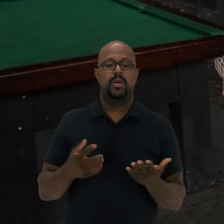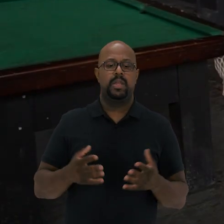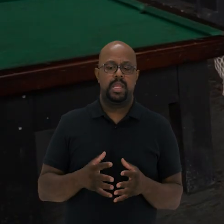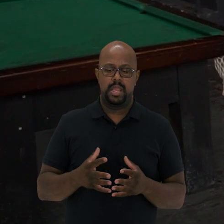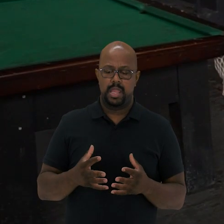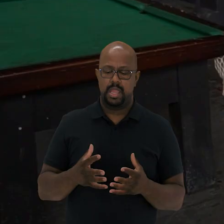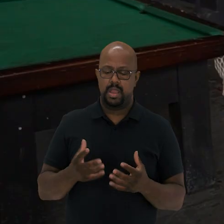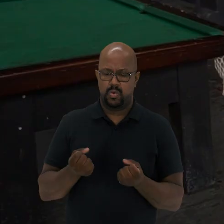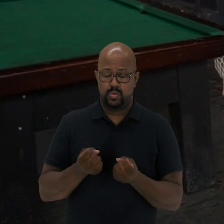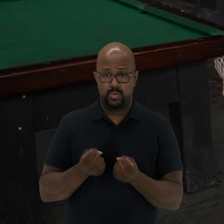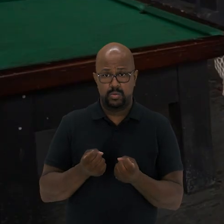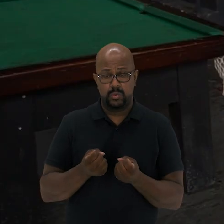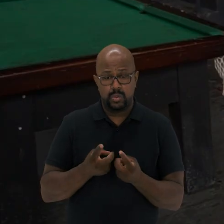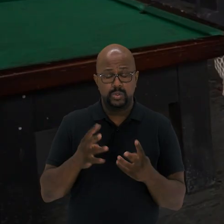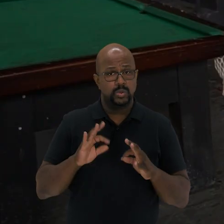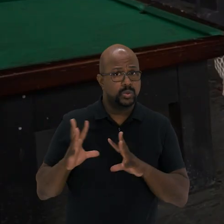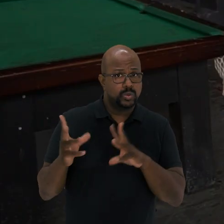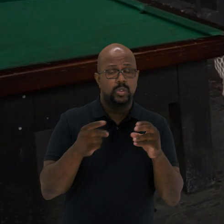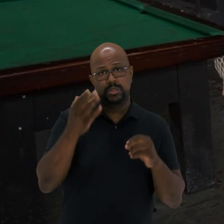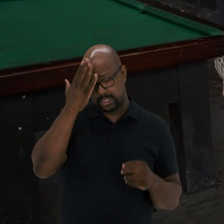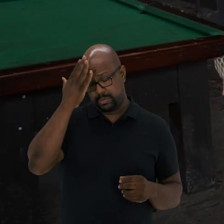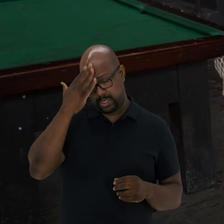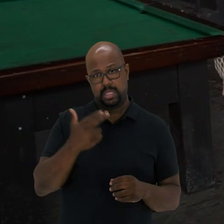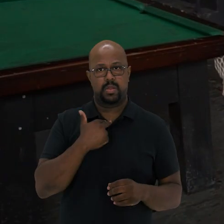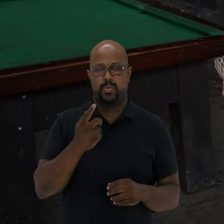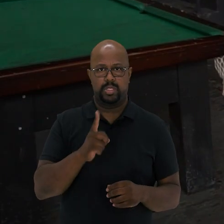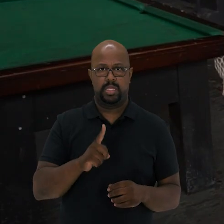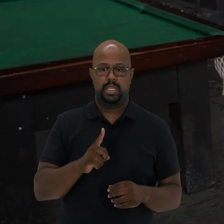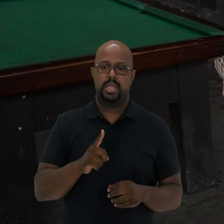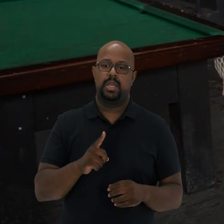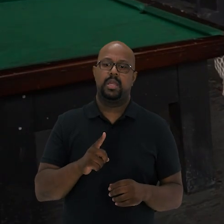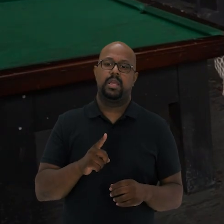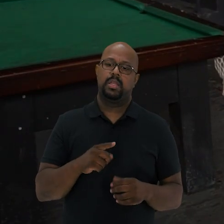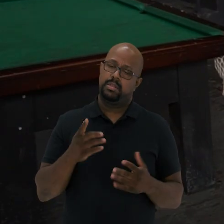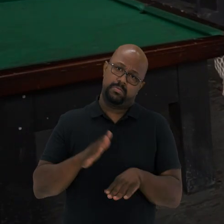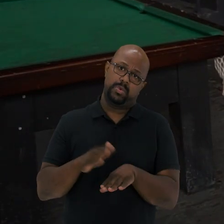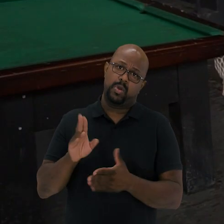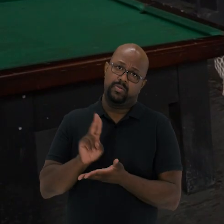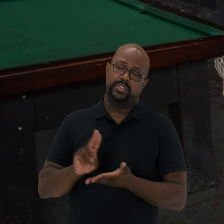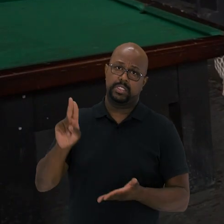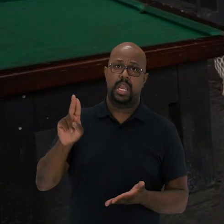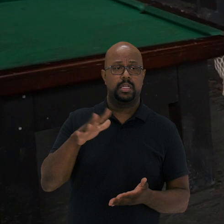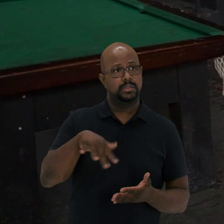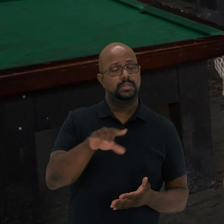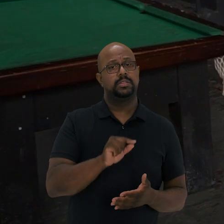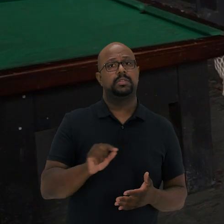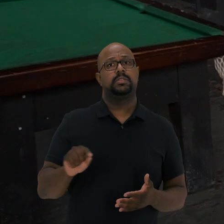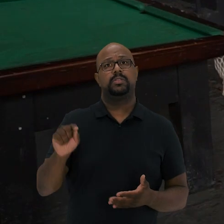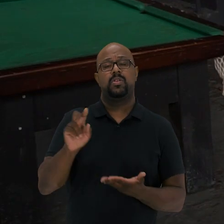Assim, eu acho que era um conjunto que todos sabiam que não poderia, né?